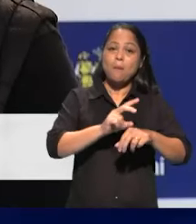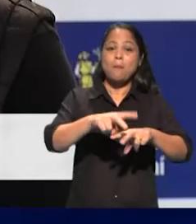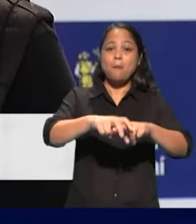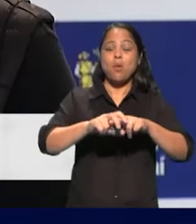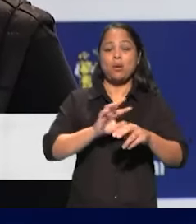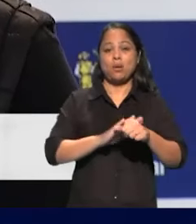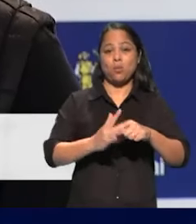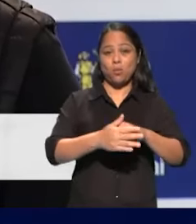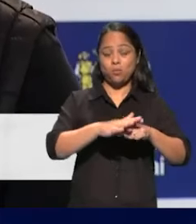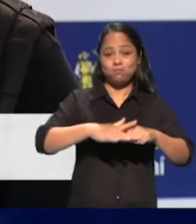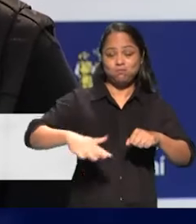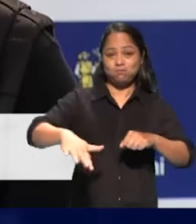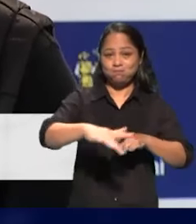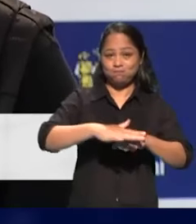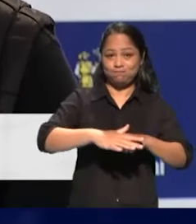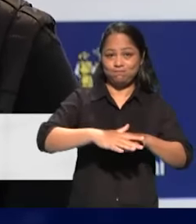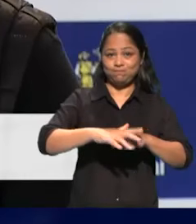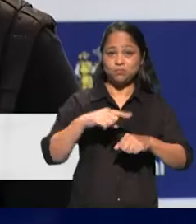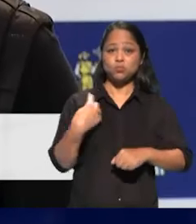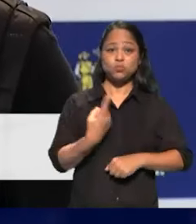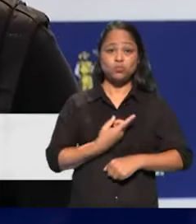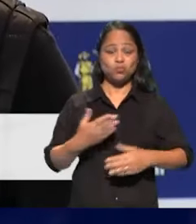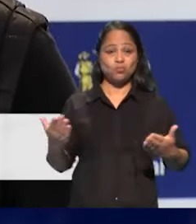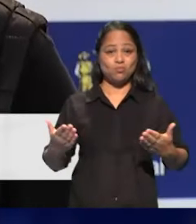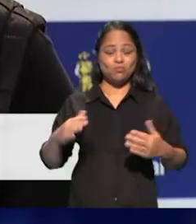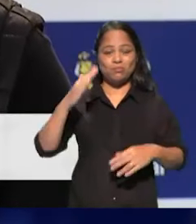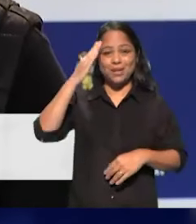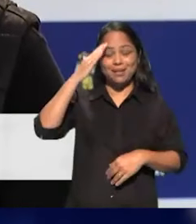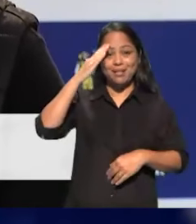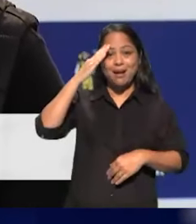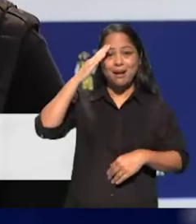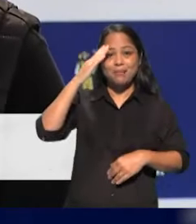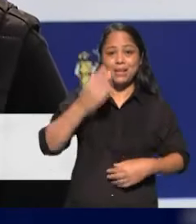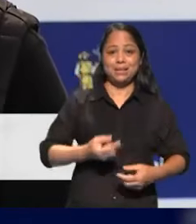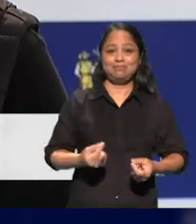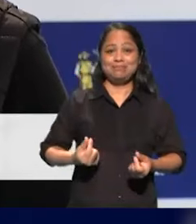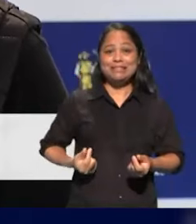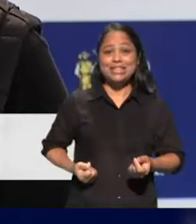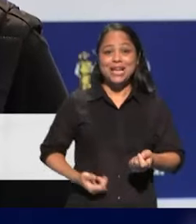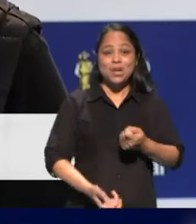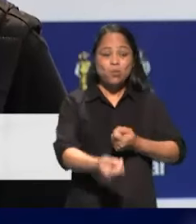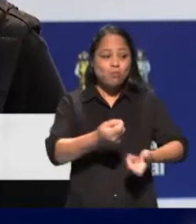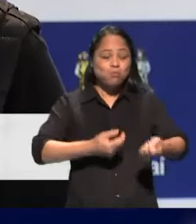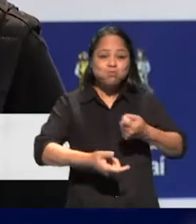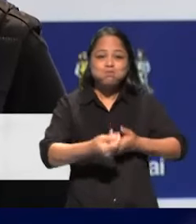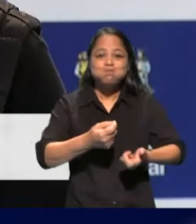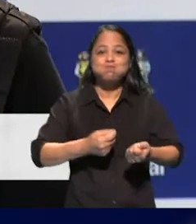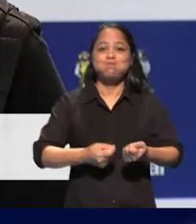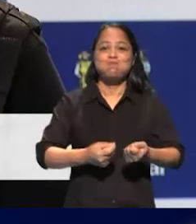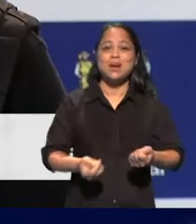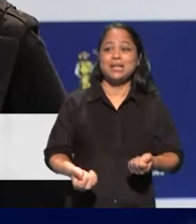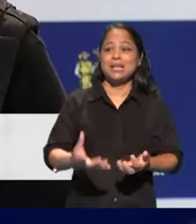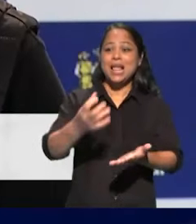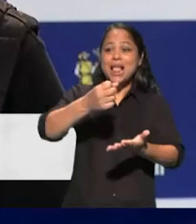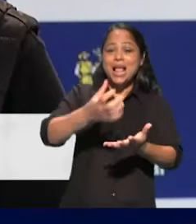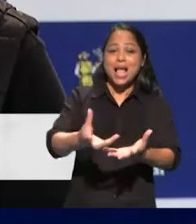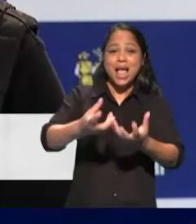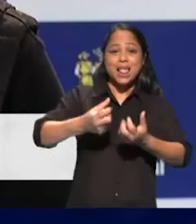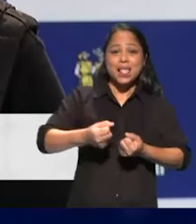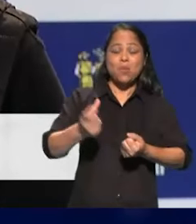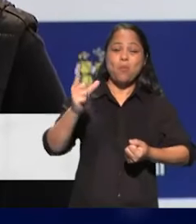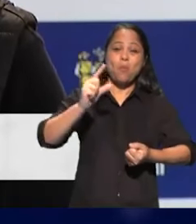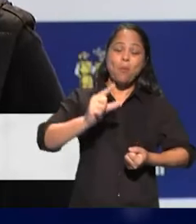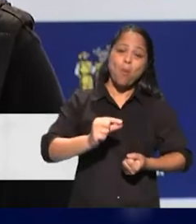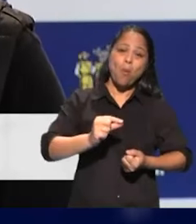e nós temos aqui hoje uma estimativa de perda de arrecadação que beira mais ou menos 200 milhões de reais hoje é uma